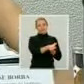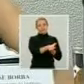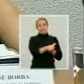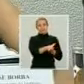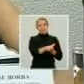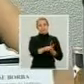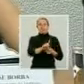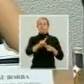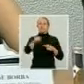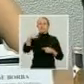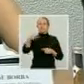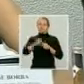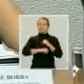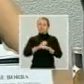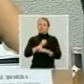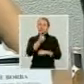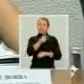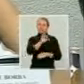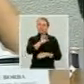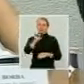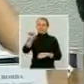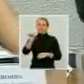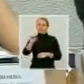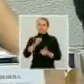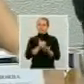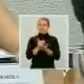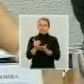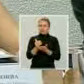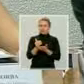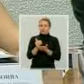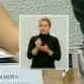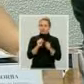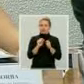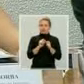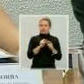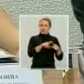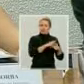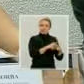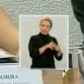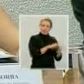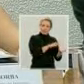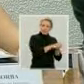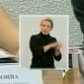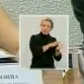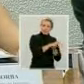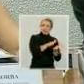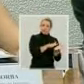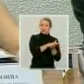ao longo de 1999 para cá, veio-se investindo em equipamentos de impressão.